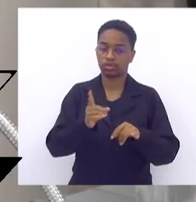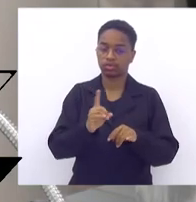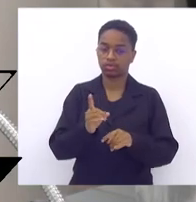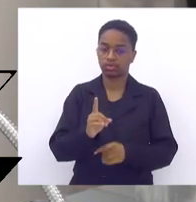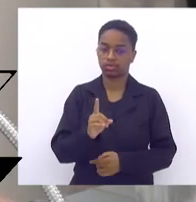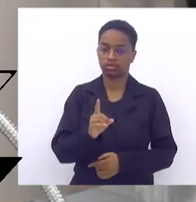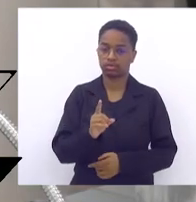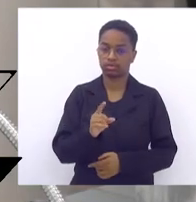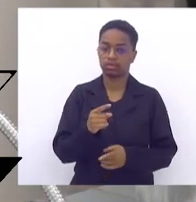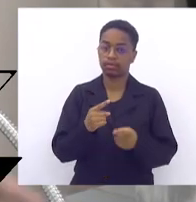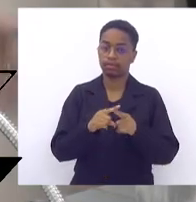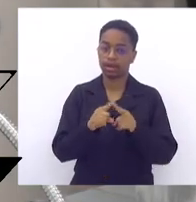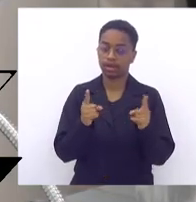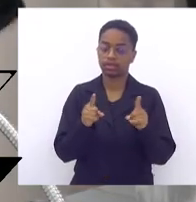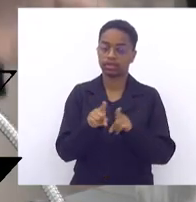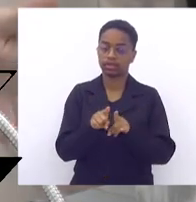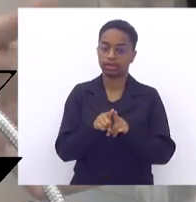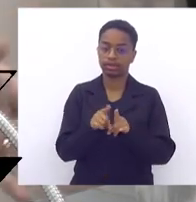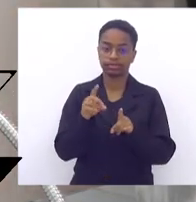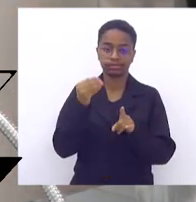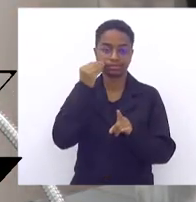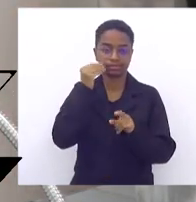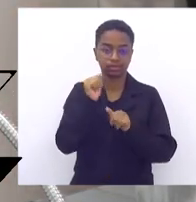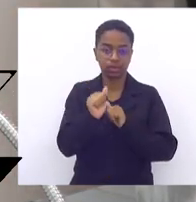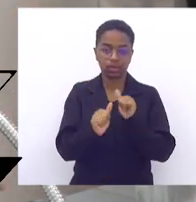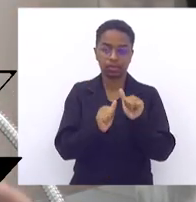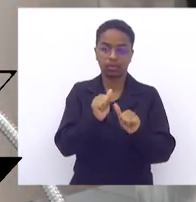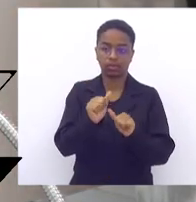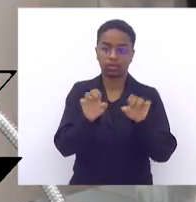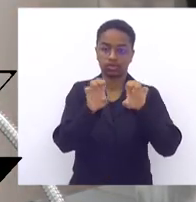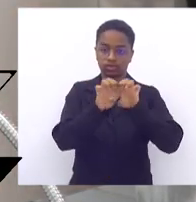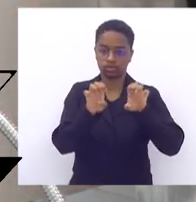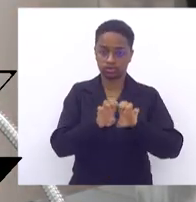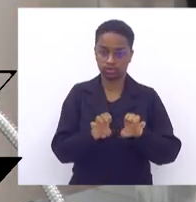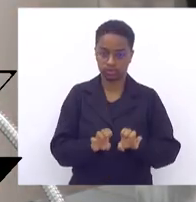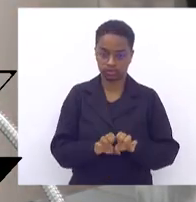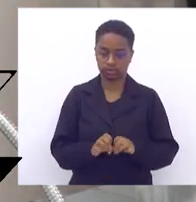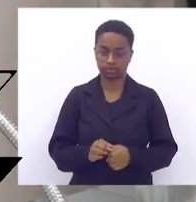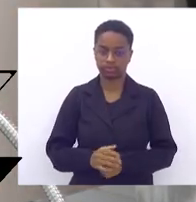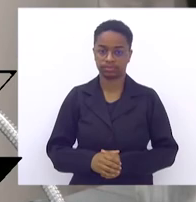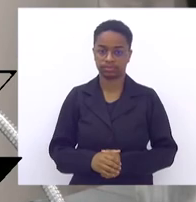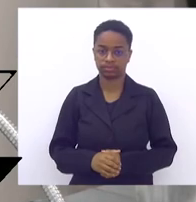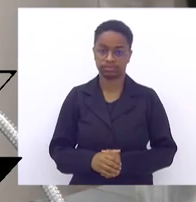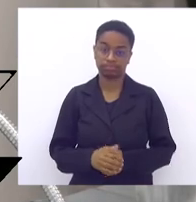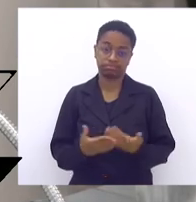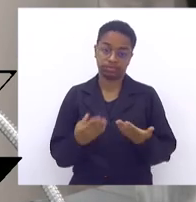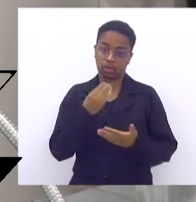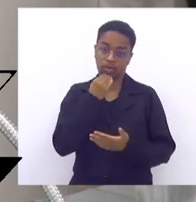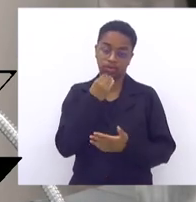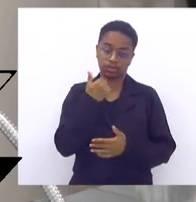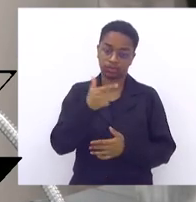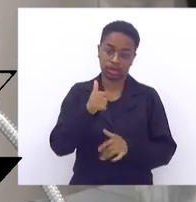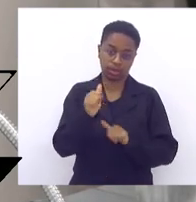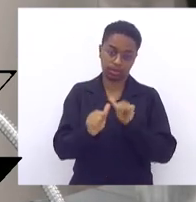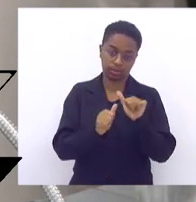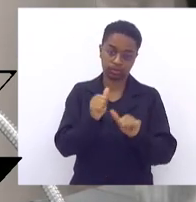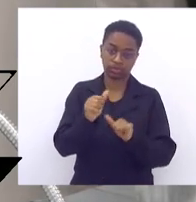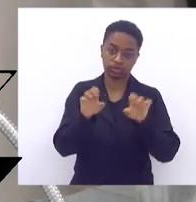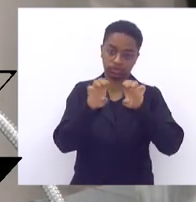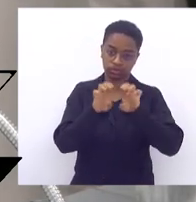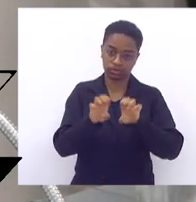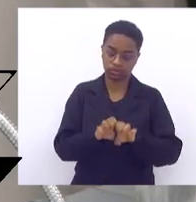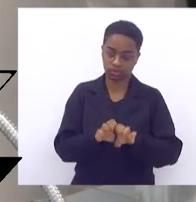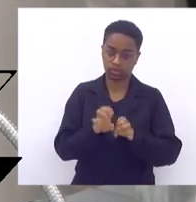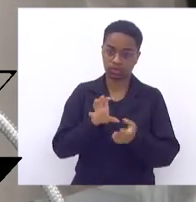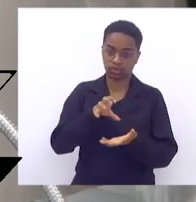mas, especificamente, fazer mudanças na estrutura do órgão. Definitivamente, não há qualquer mudança na estrutura do órgão,